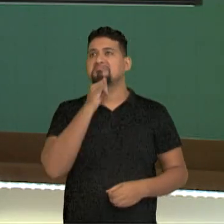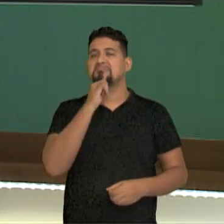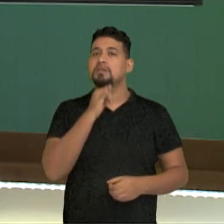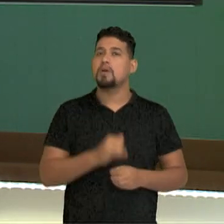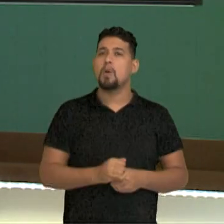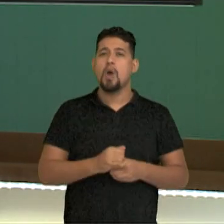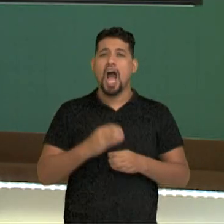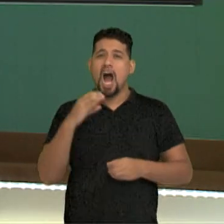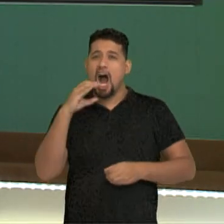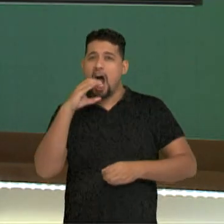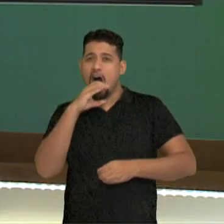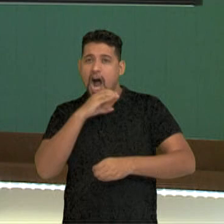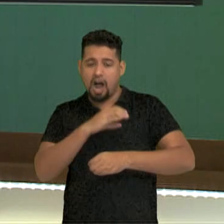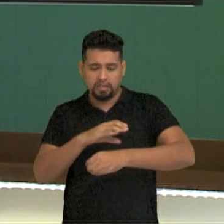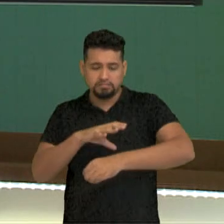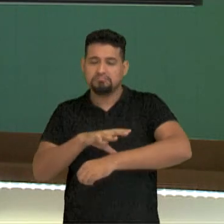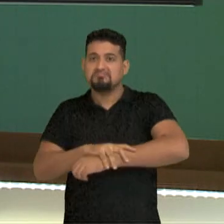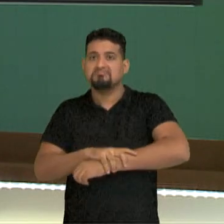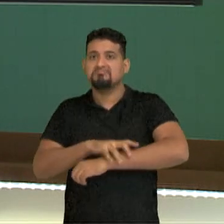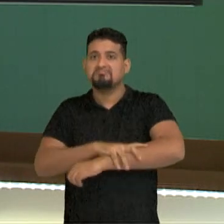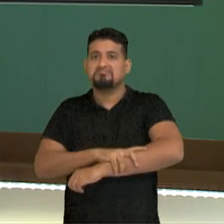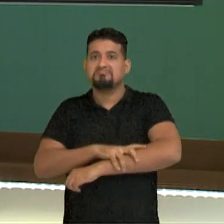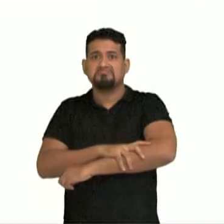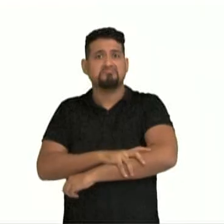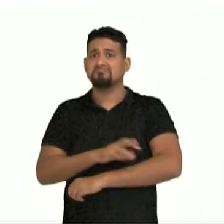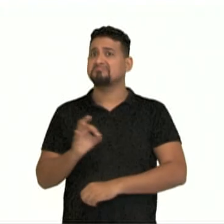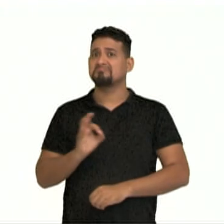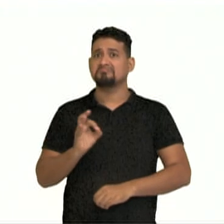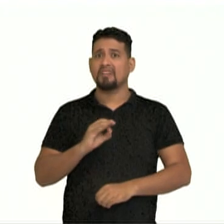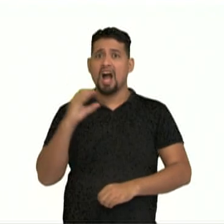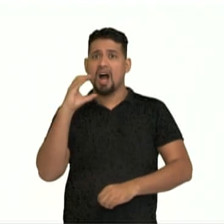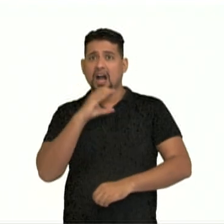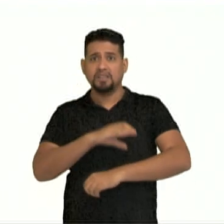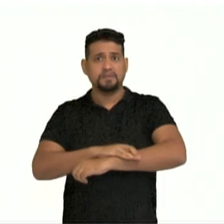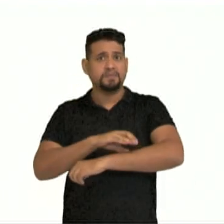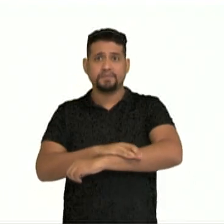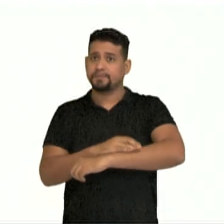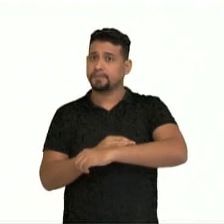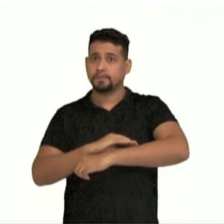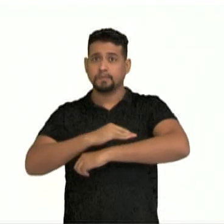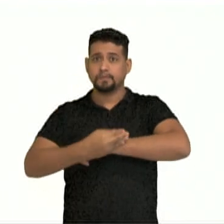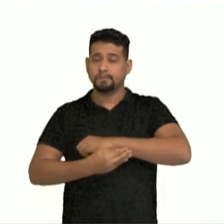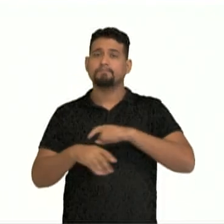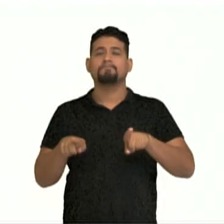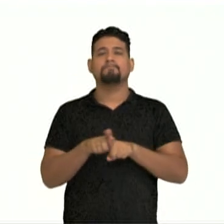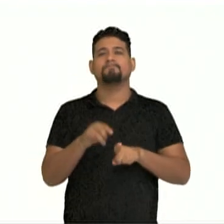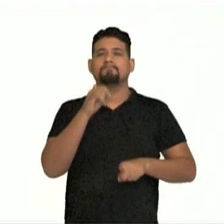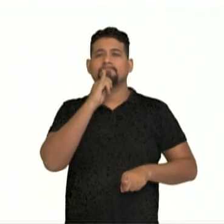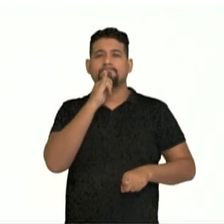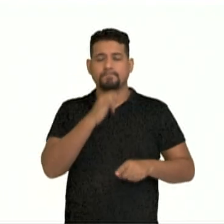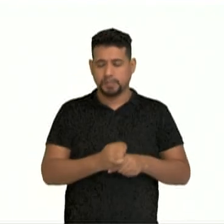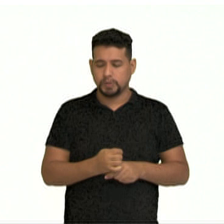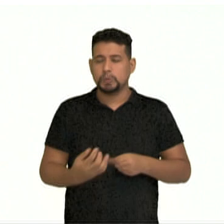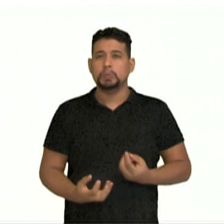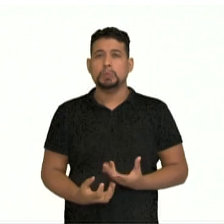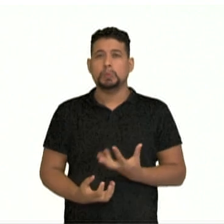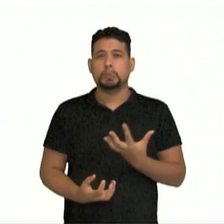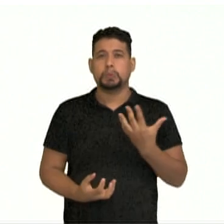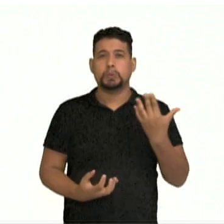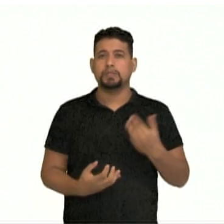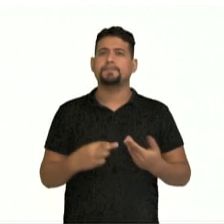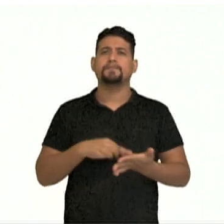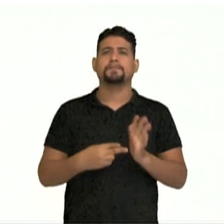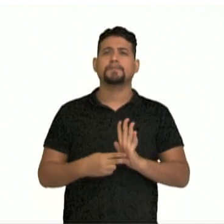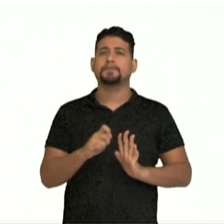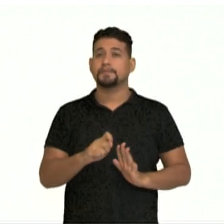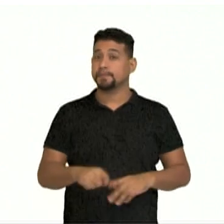propagar o calor, tá? Que mais? Alto ponto de fusão e ebulição. Alto ponto de fusão e ebulição quer